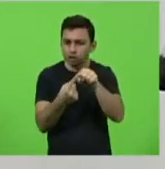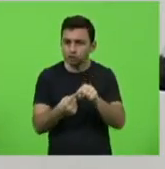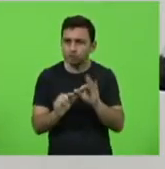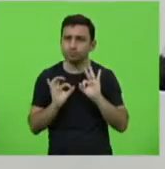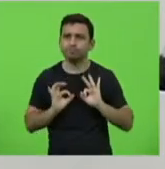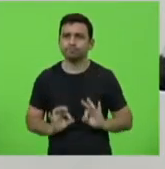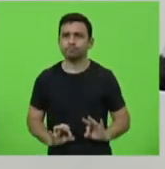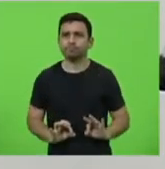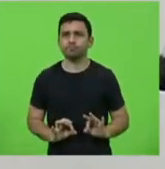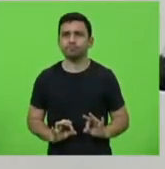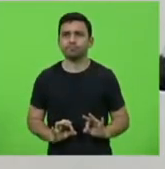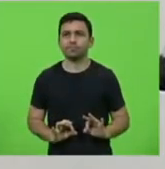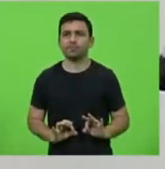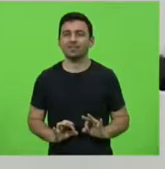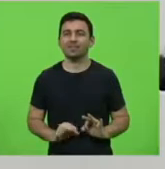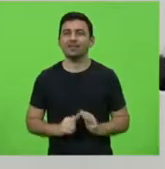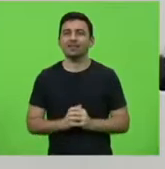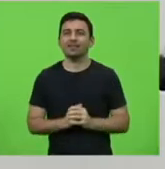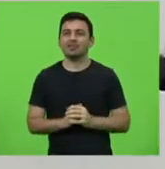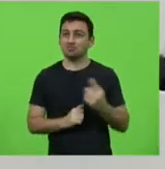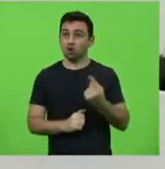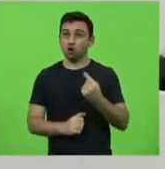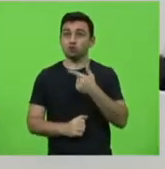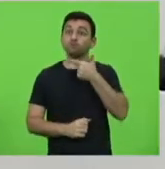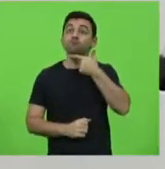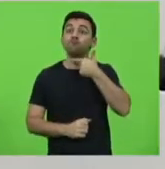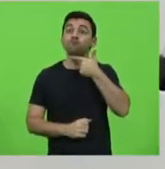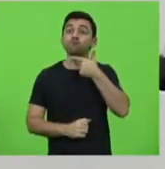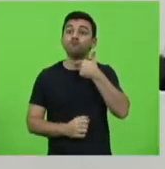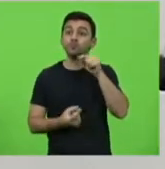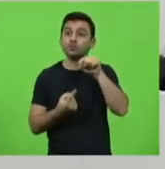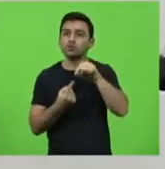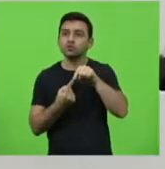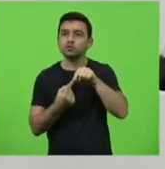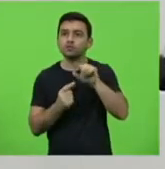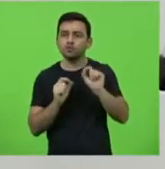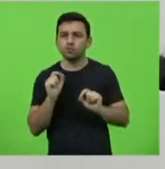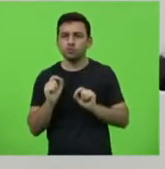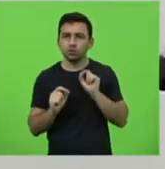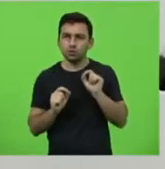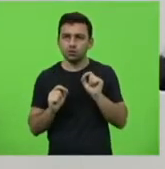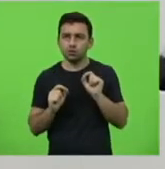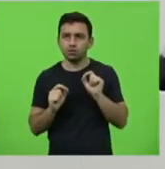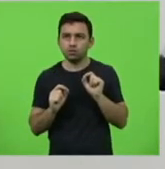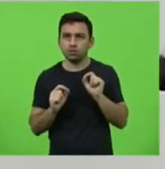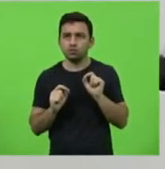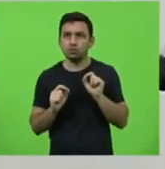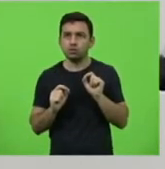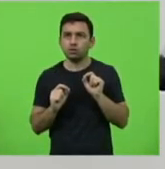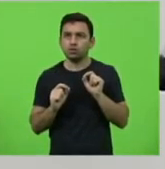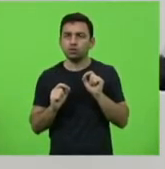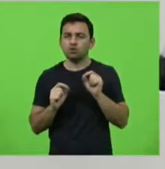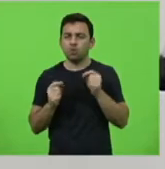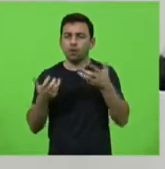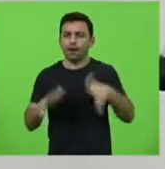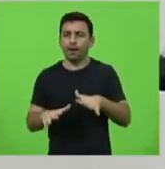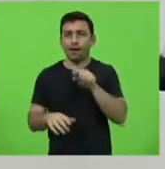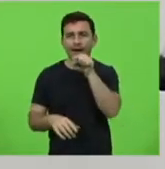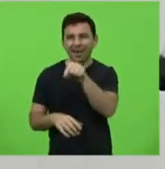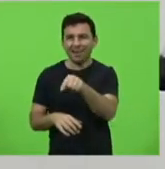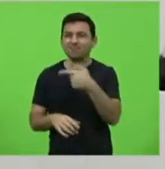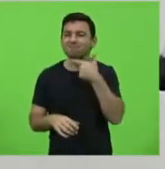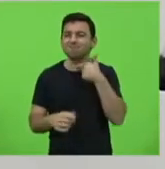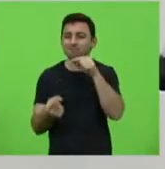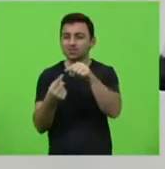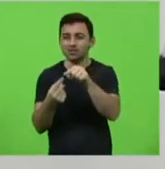olha, nossa intenção era A, mas nós não fomos no A, porque senão quebrava um pau e só